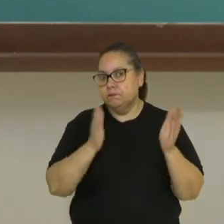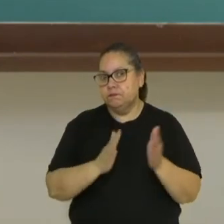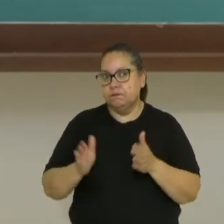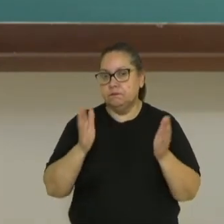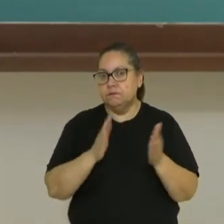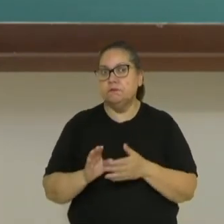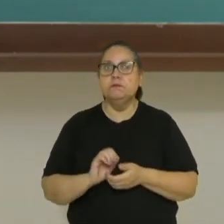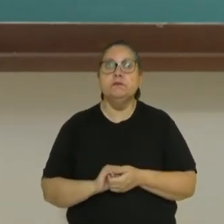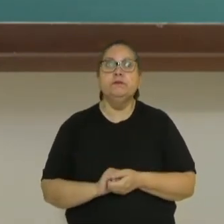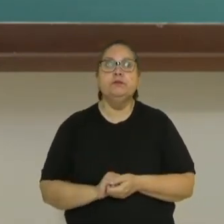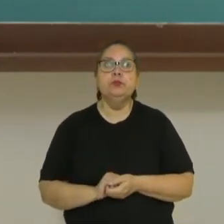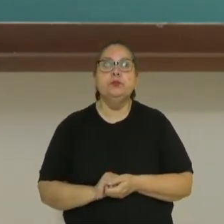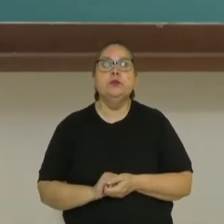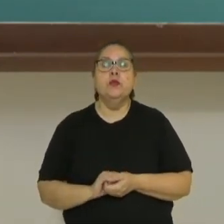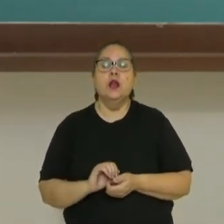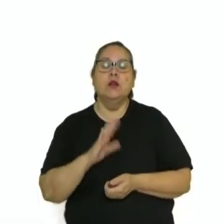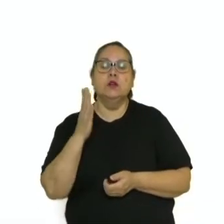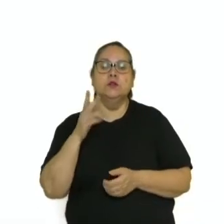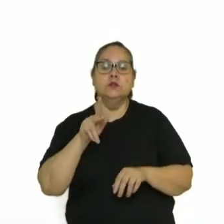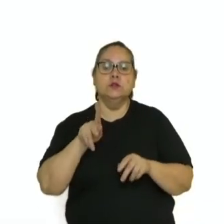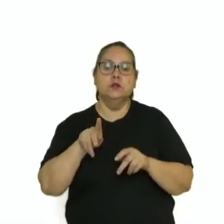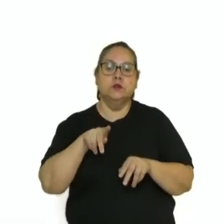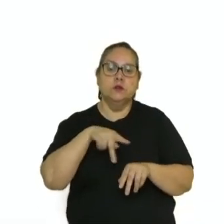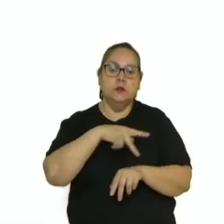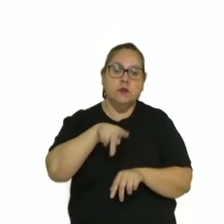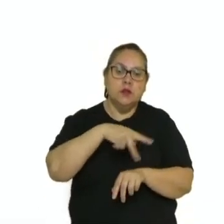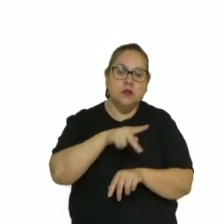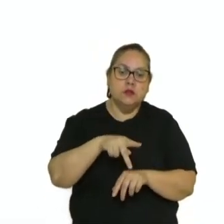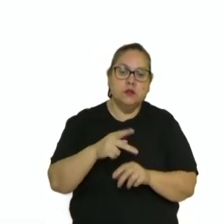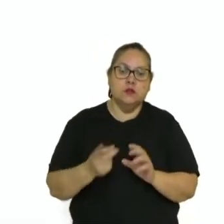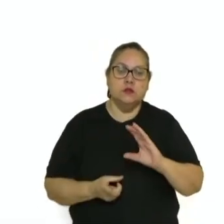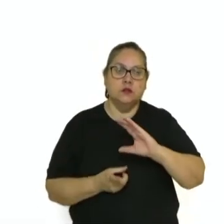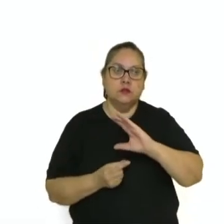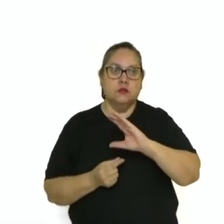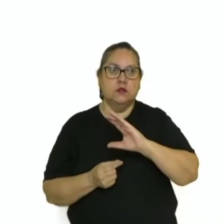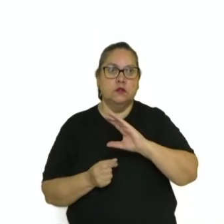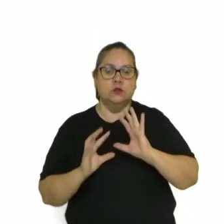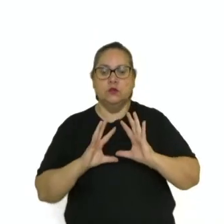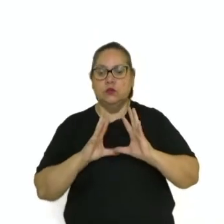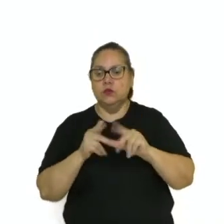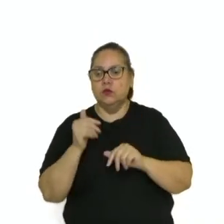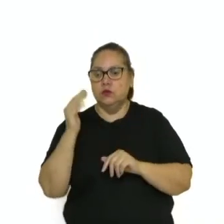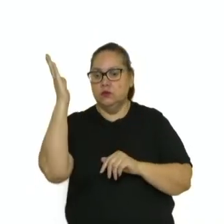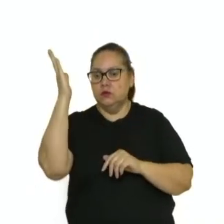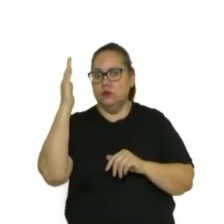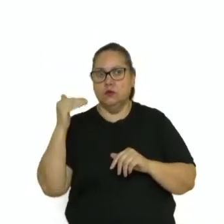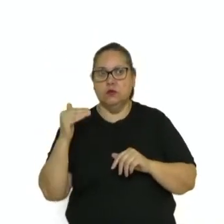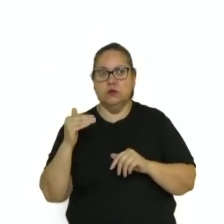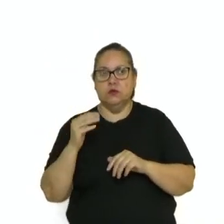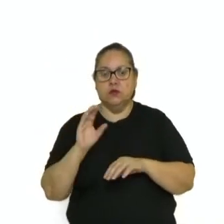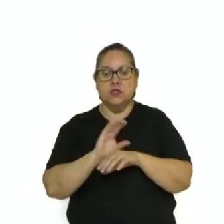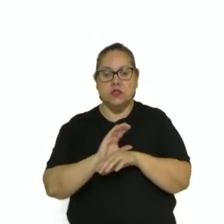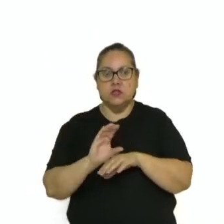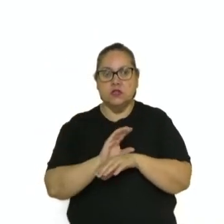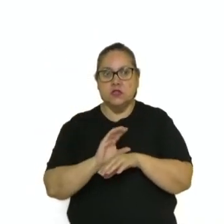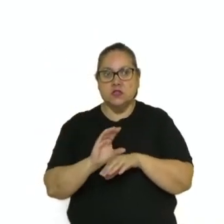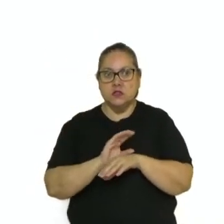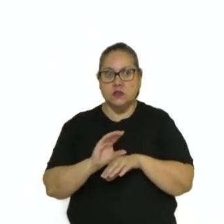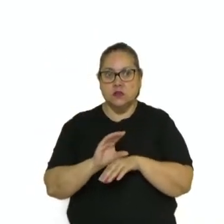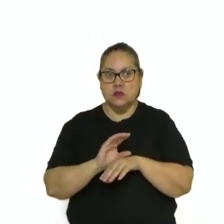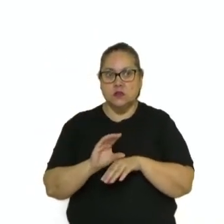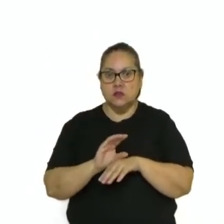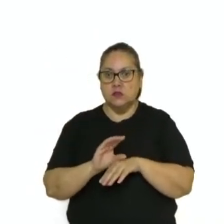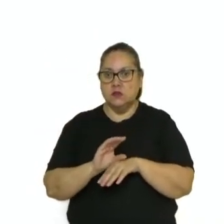isso. Quais são os países capitalistas, né? Todos os países que estão pintados de cinza